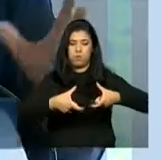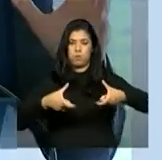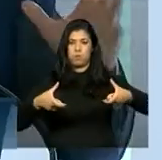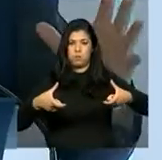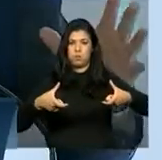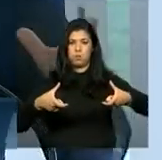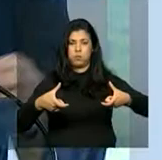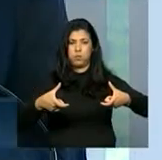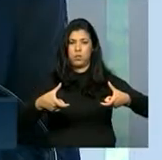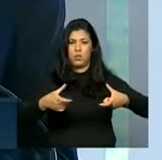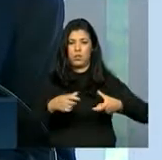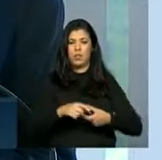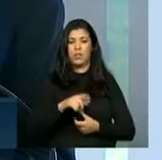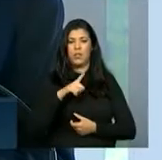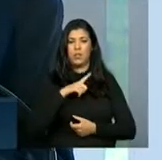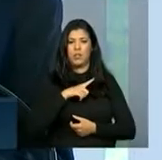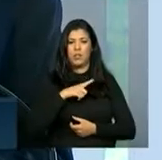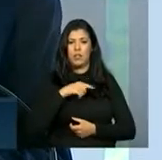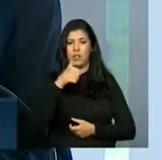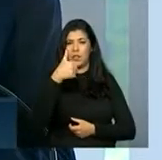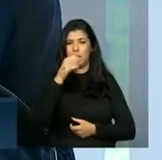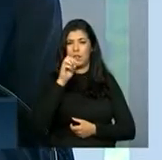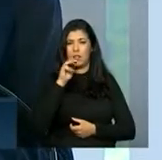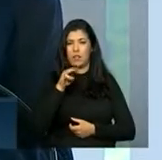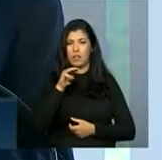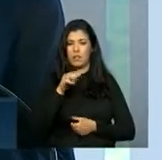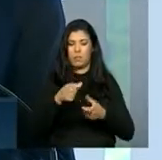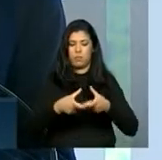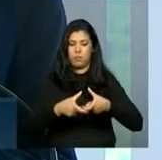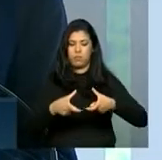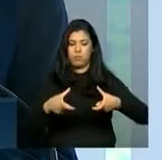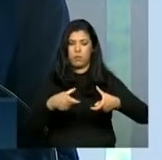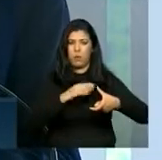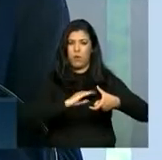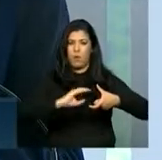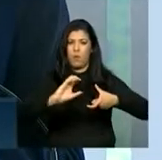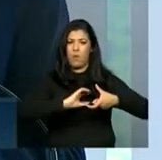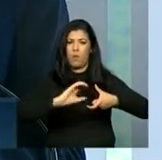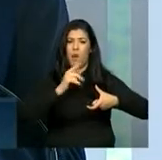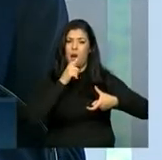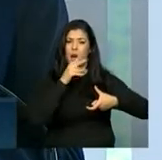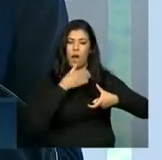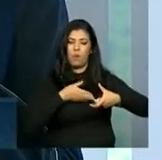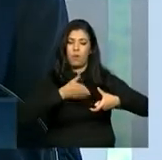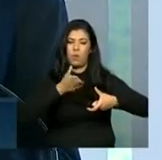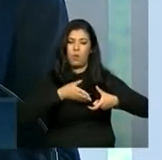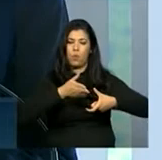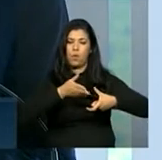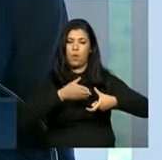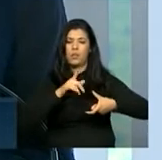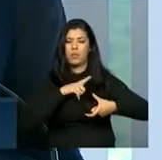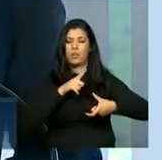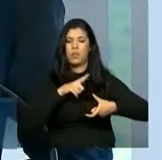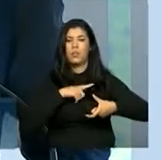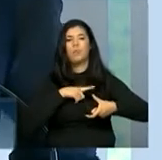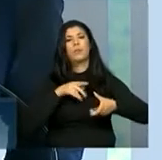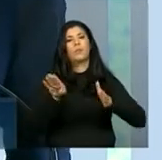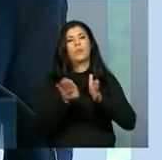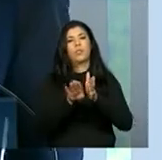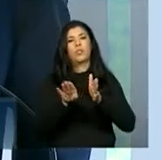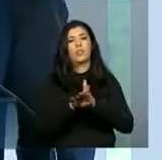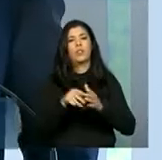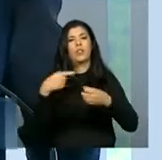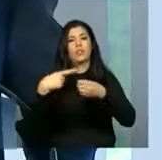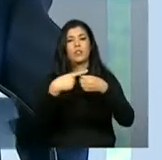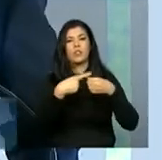é de de diâmetro é isso passaremos por Juquitiba Cotia São Lourenço da